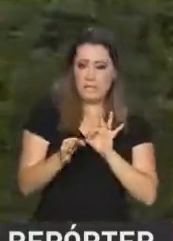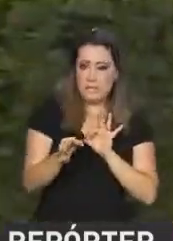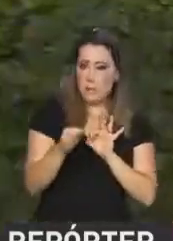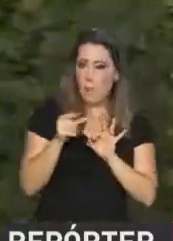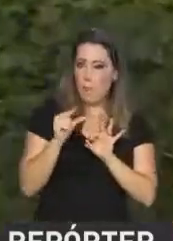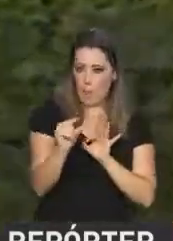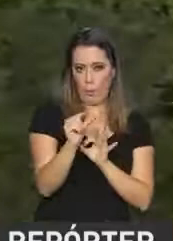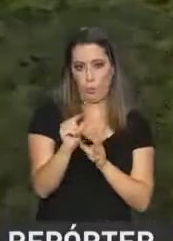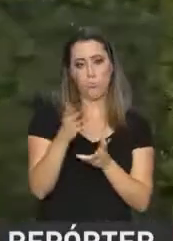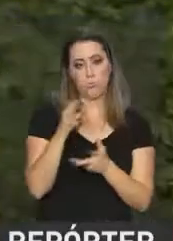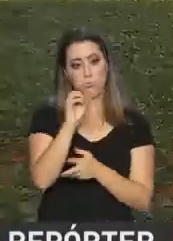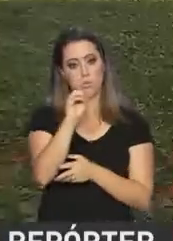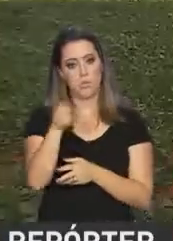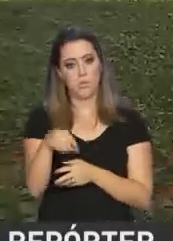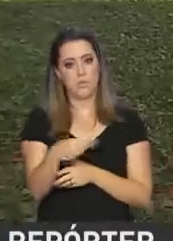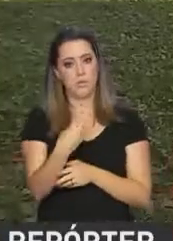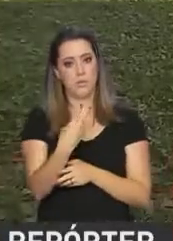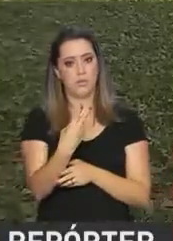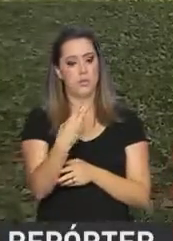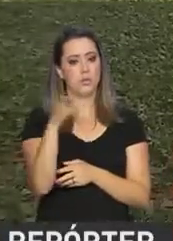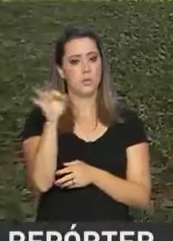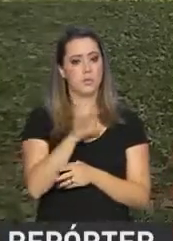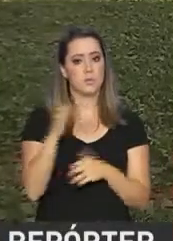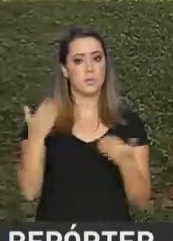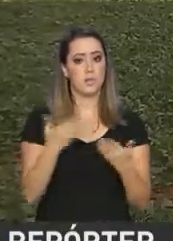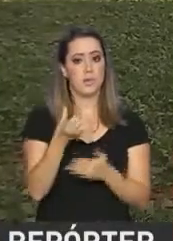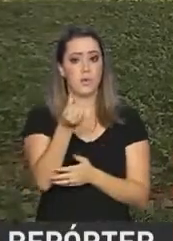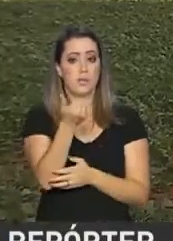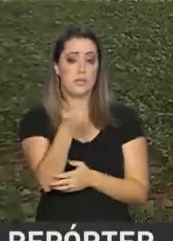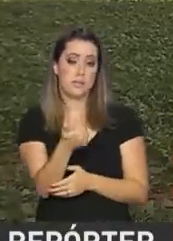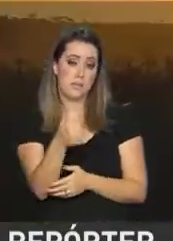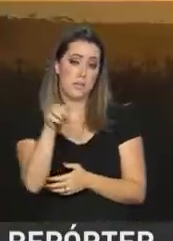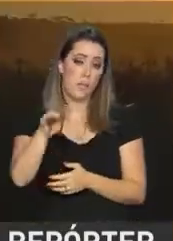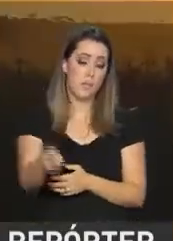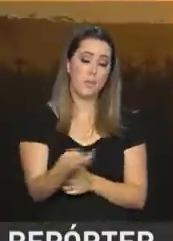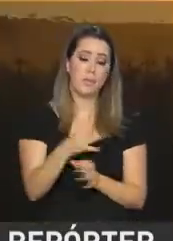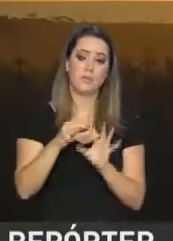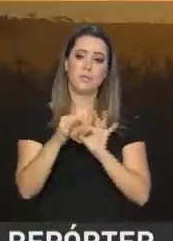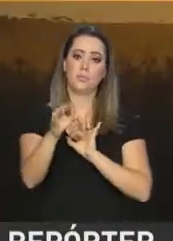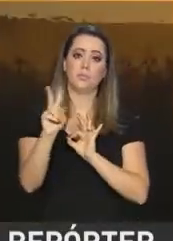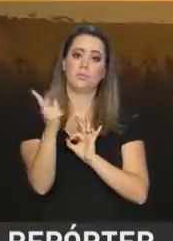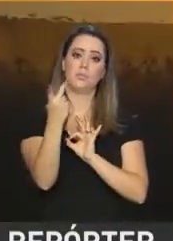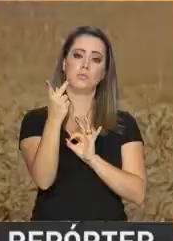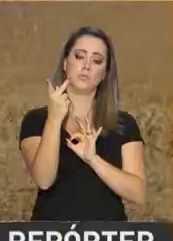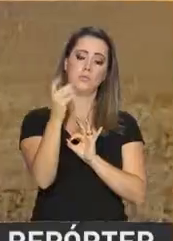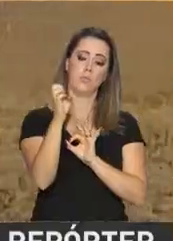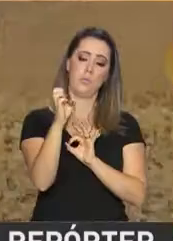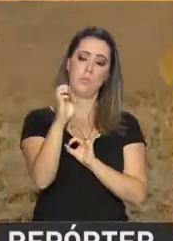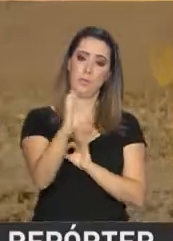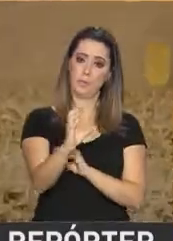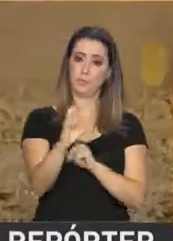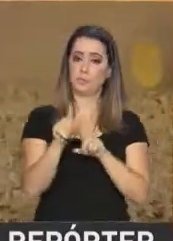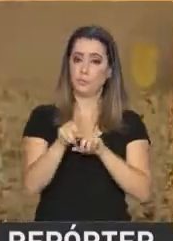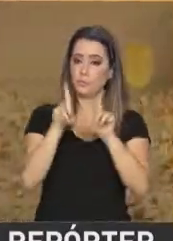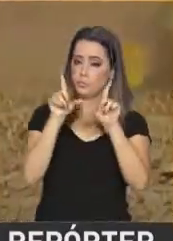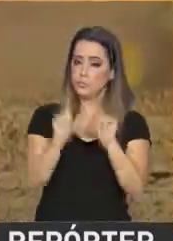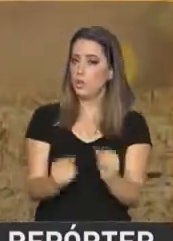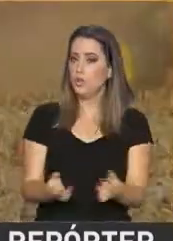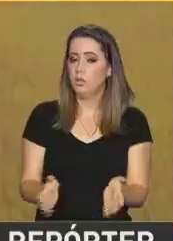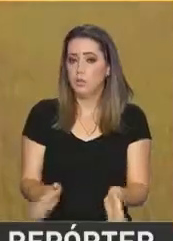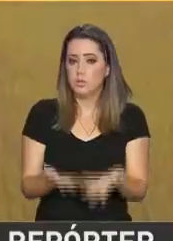0,2 por cento passando para 61 milhões de hectares apesar de terem apresentado queda na produção